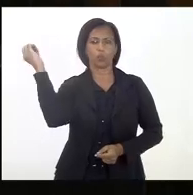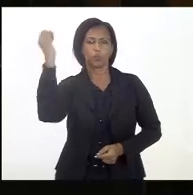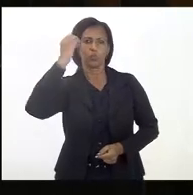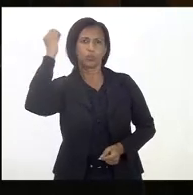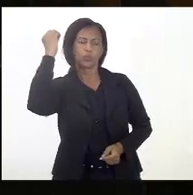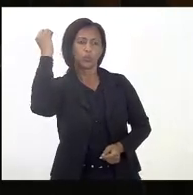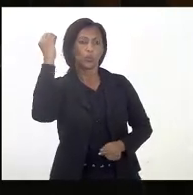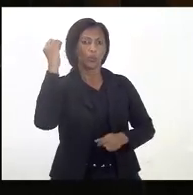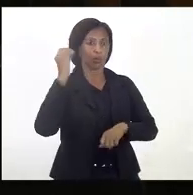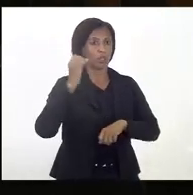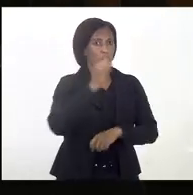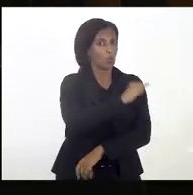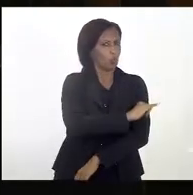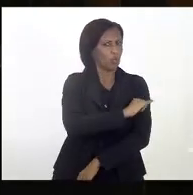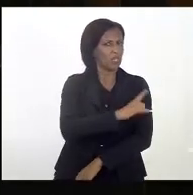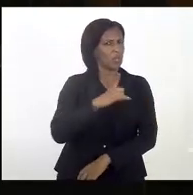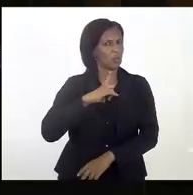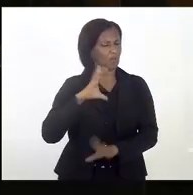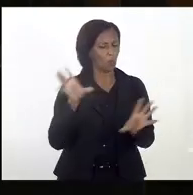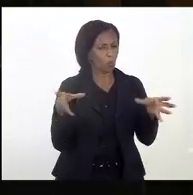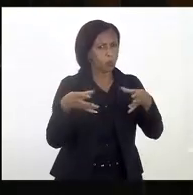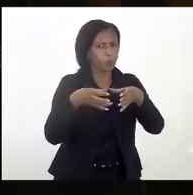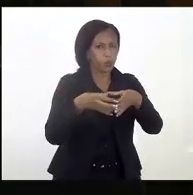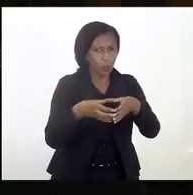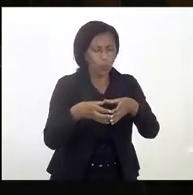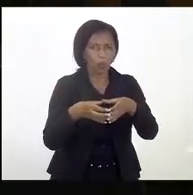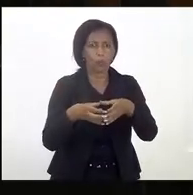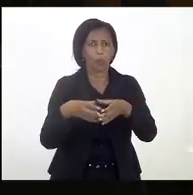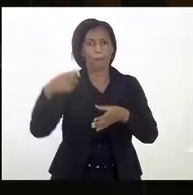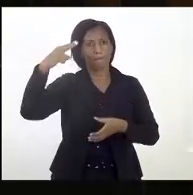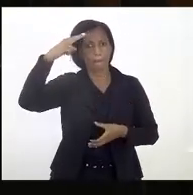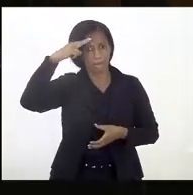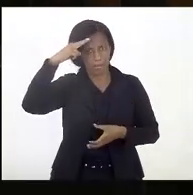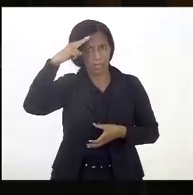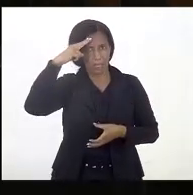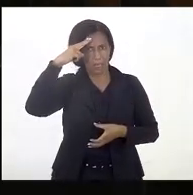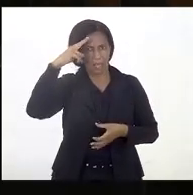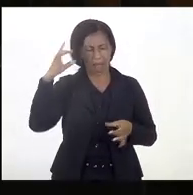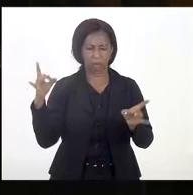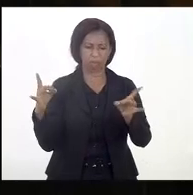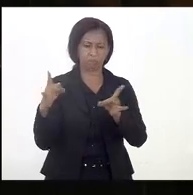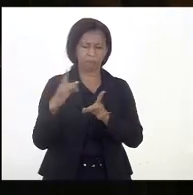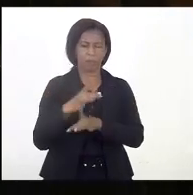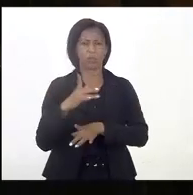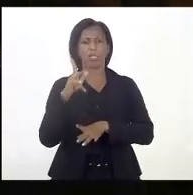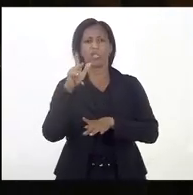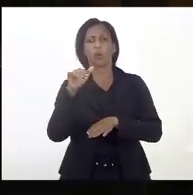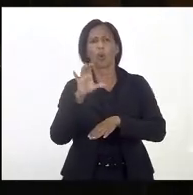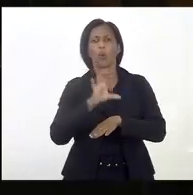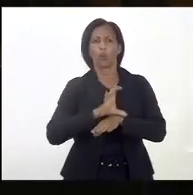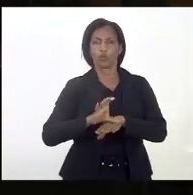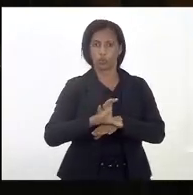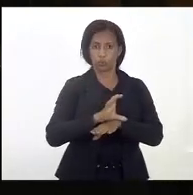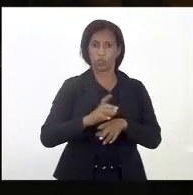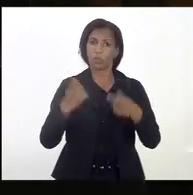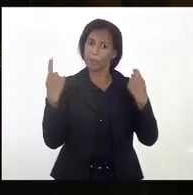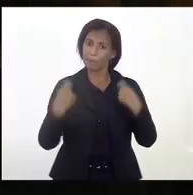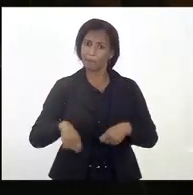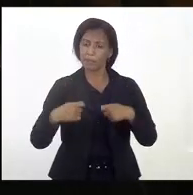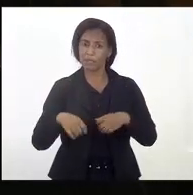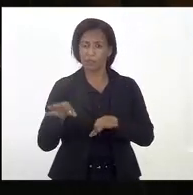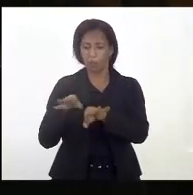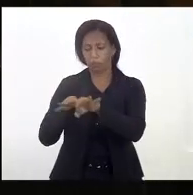é o estado que tem um corpo militar que se coaduna com que está disposto na Constituição e precisa enfrentar essa matéria